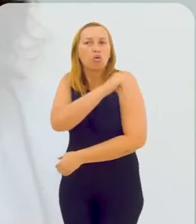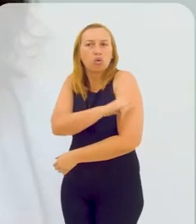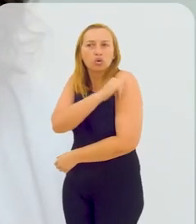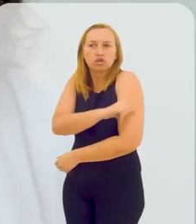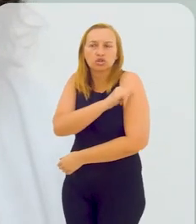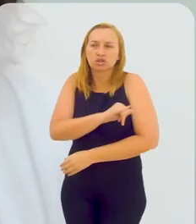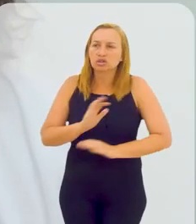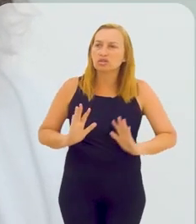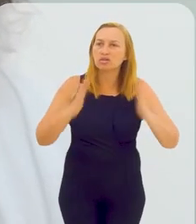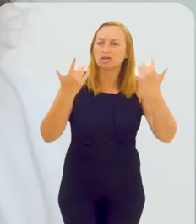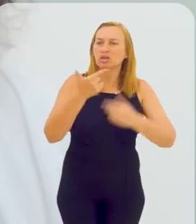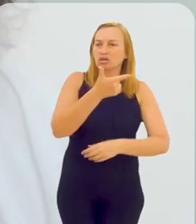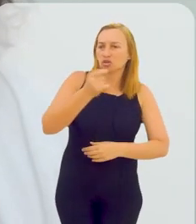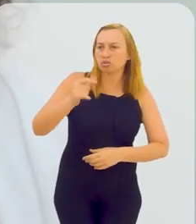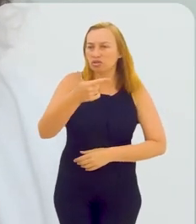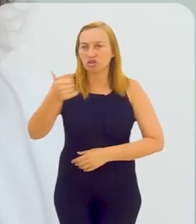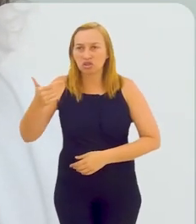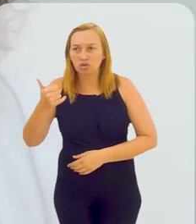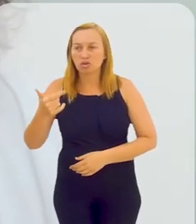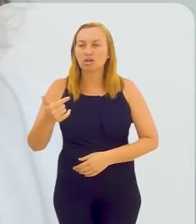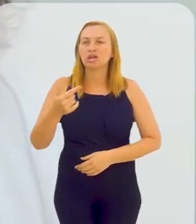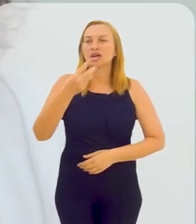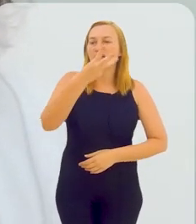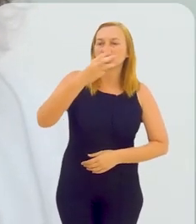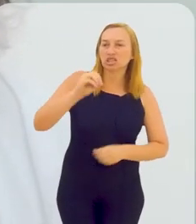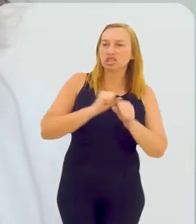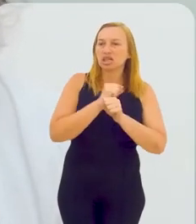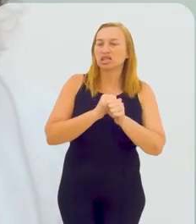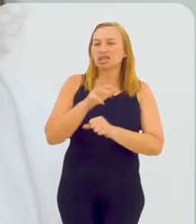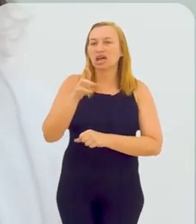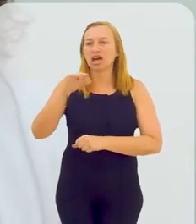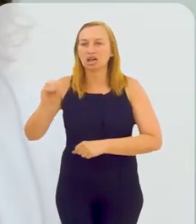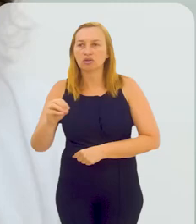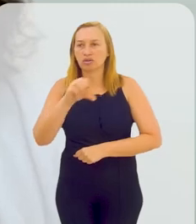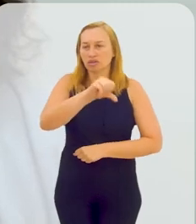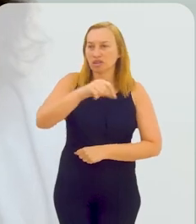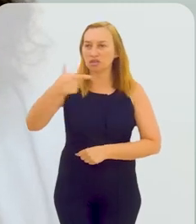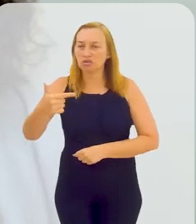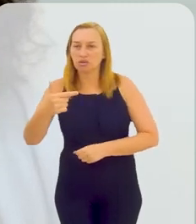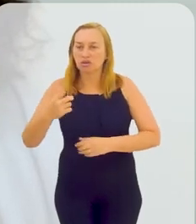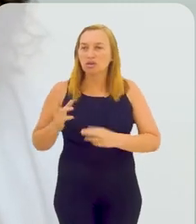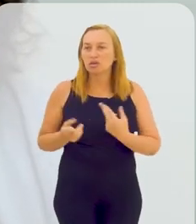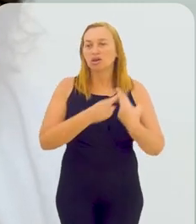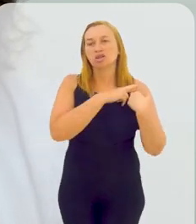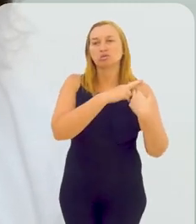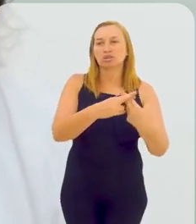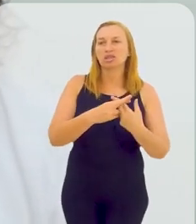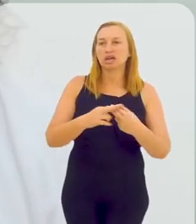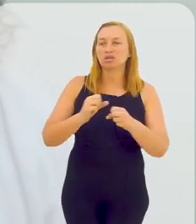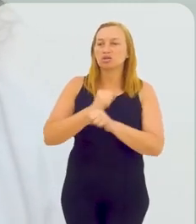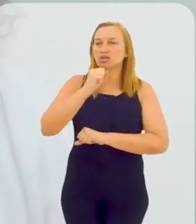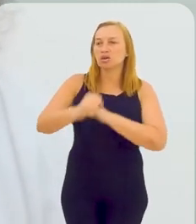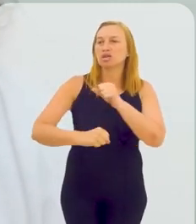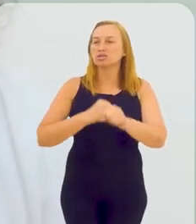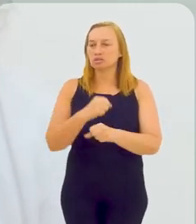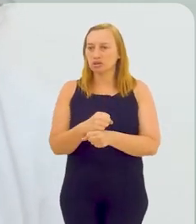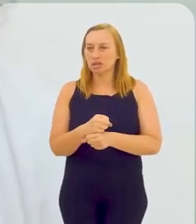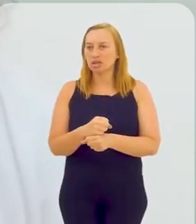O Rio de Janeiro comemorou, em 2022, os 30 anos da Rio 92, e assumiu uma agenda para os próximos